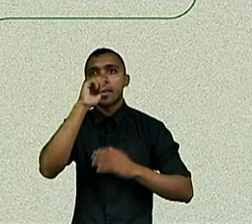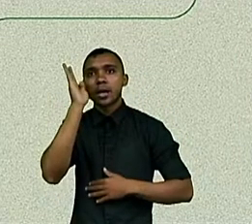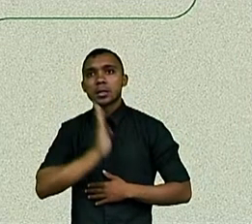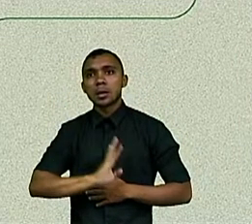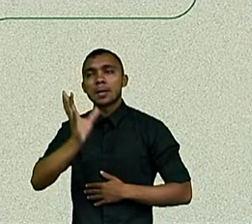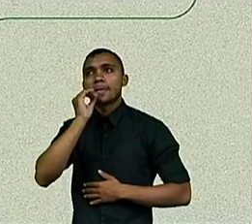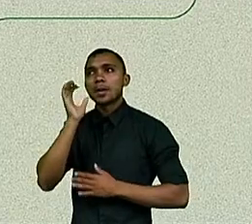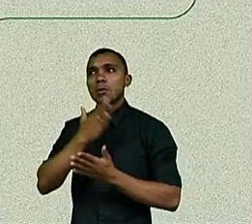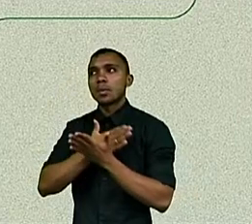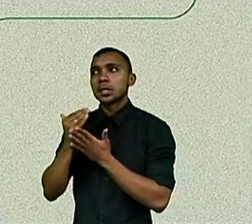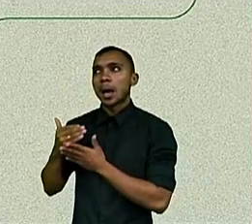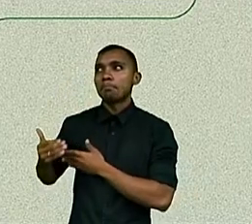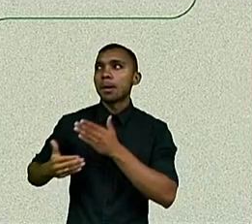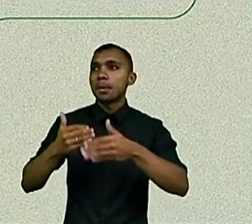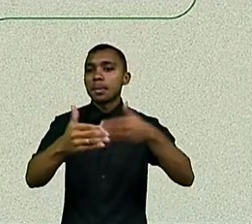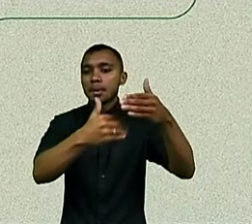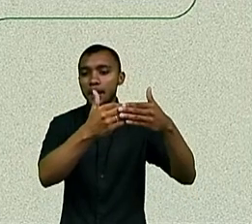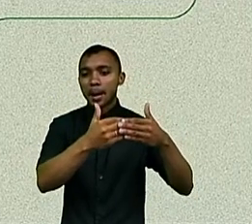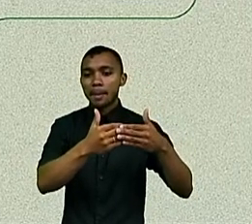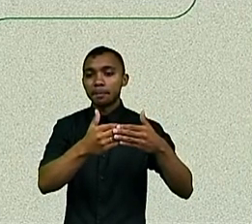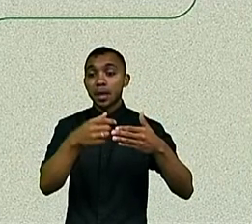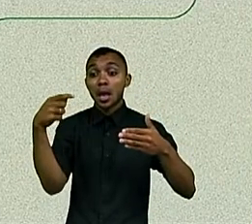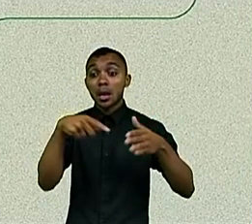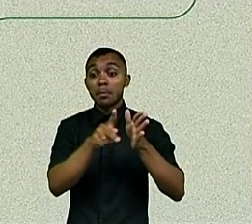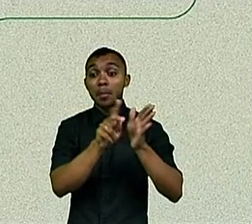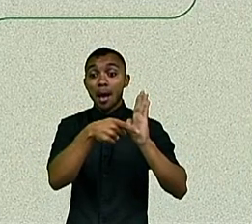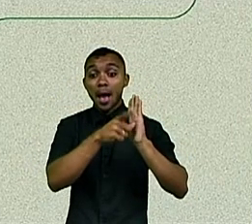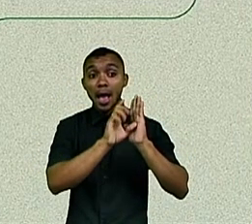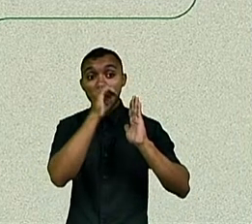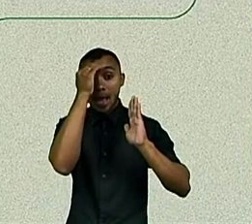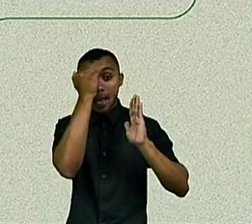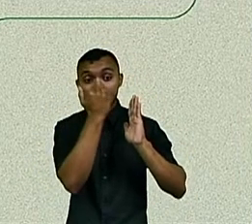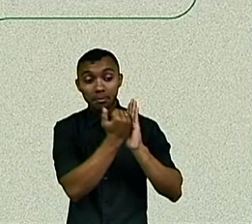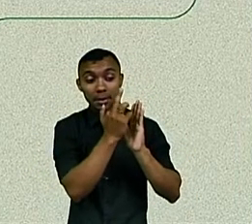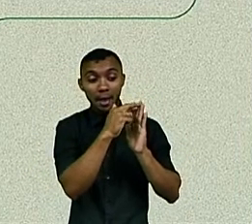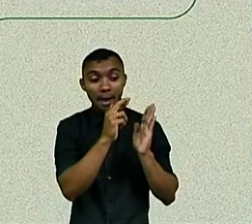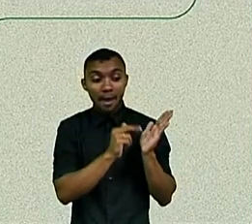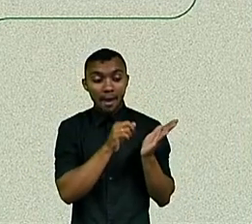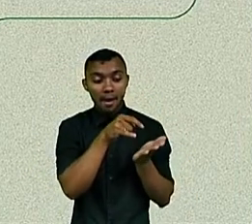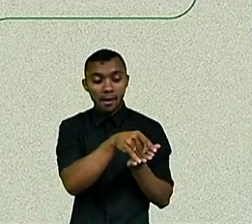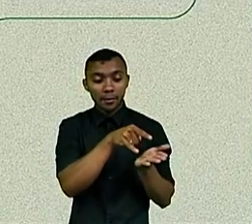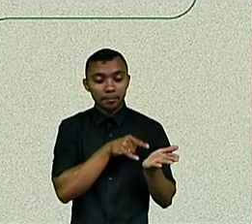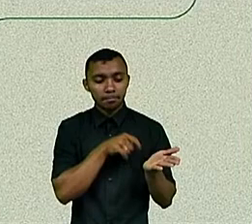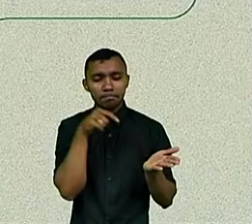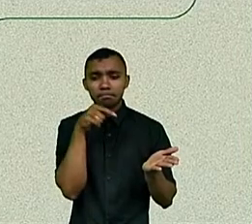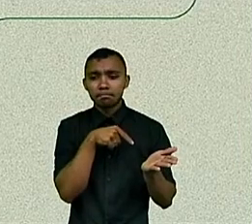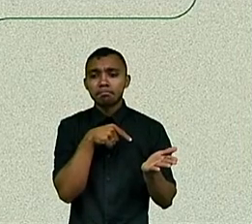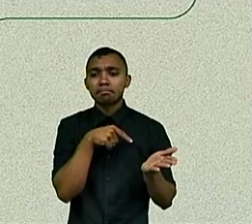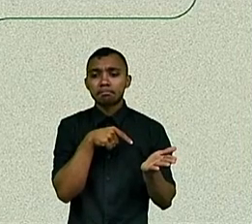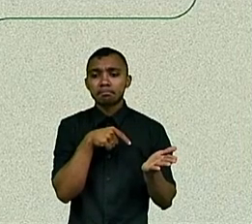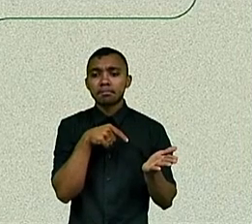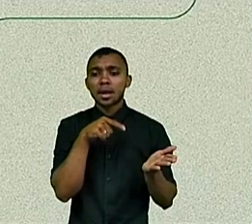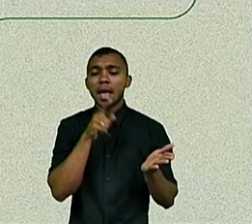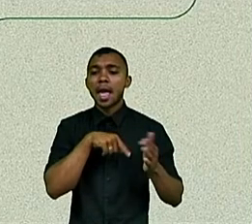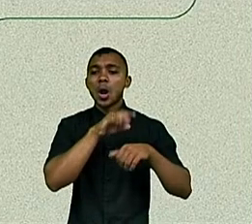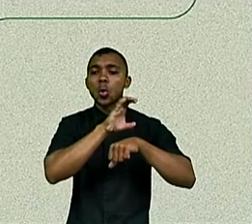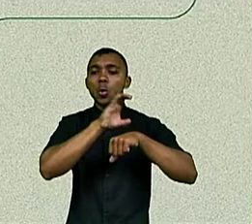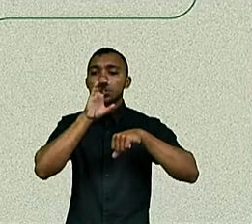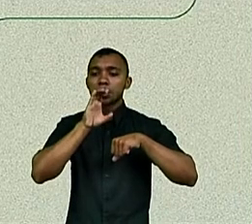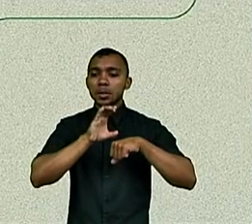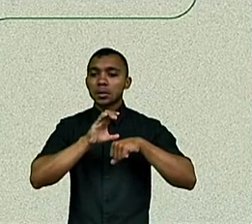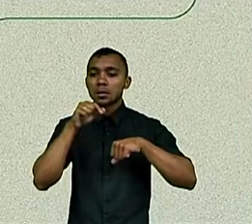partir dali A partir dessa Constituição e era uma constituição é uma constituição muito